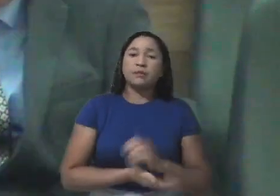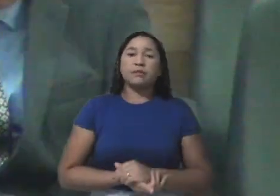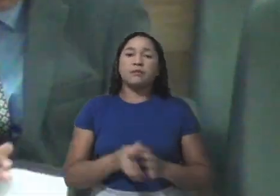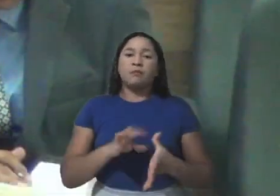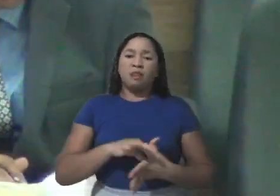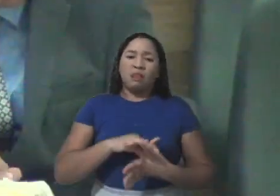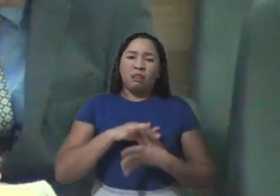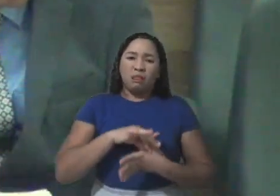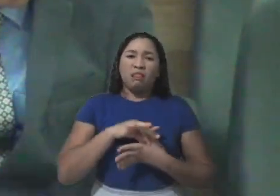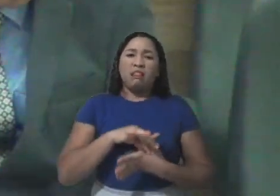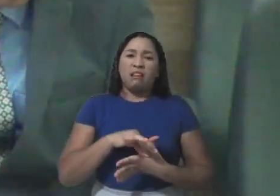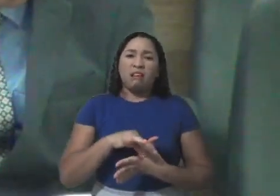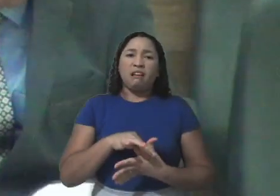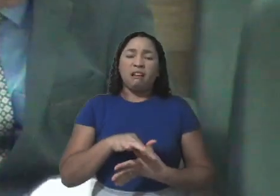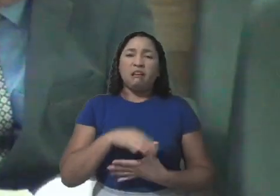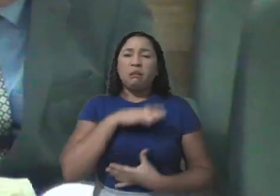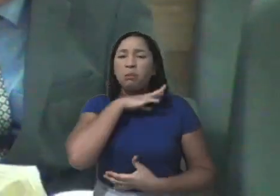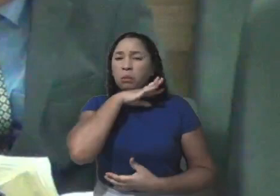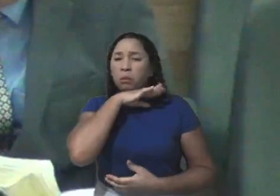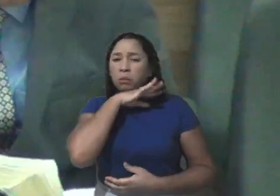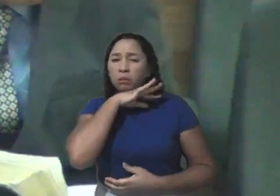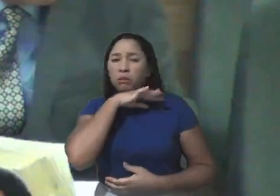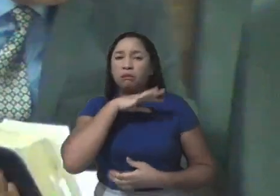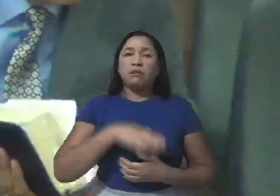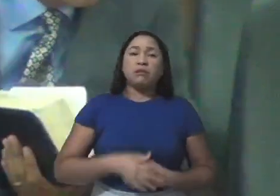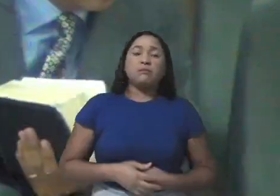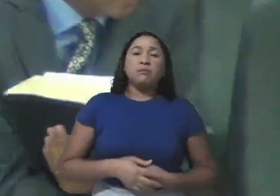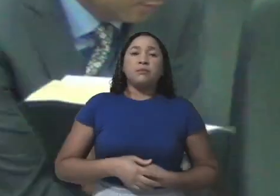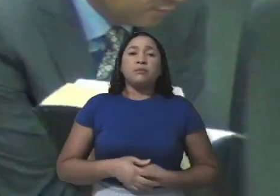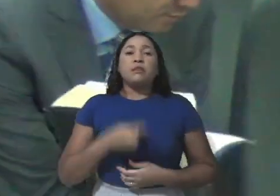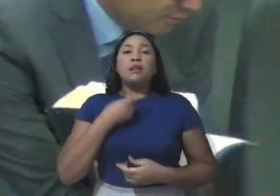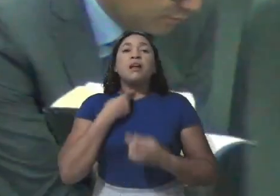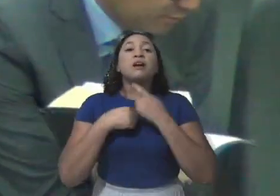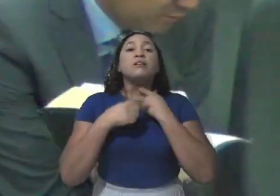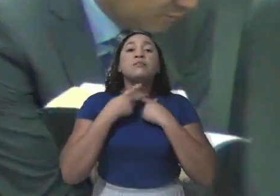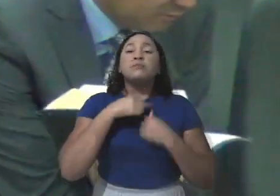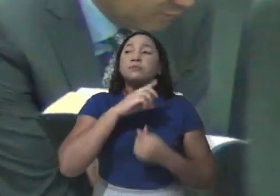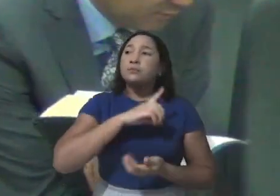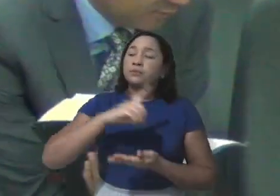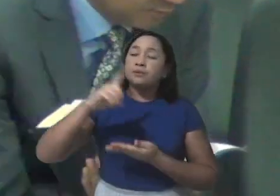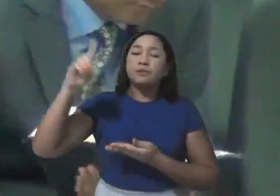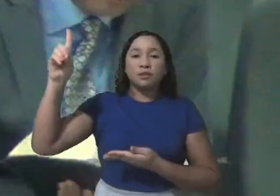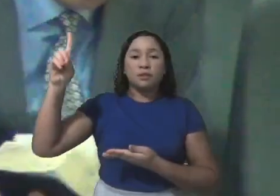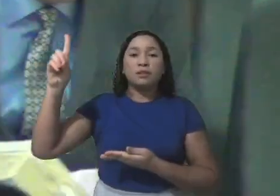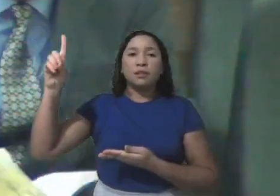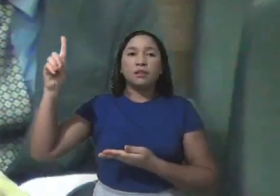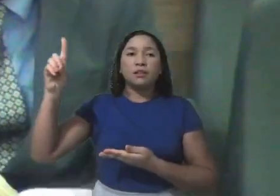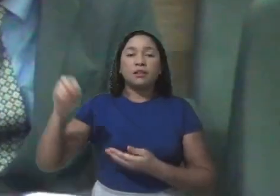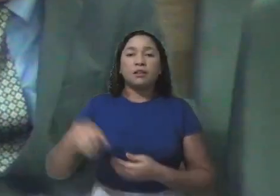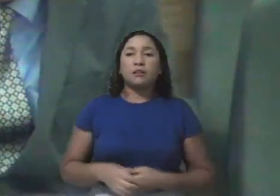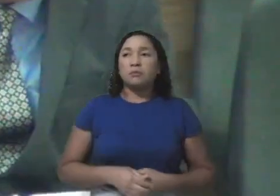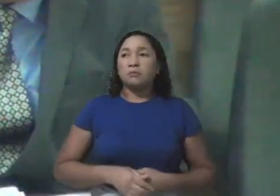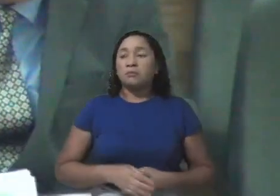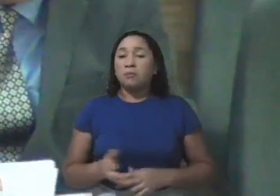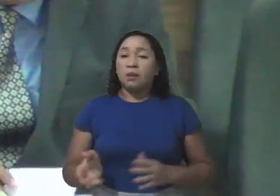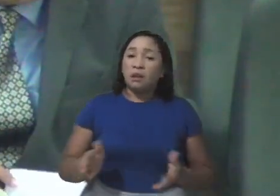A verdade de Deus, a vontade de Deus para o homem, às vezes está no relato de um fato.